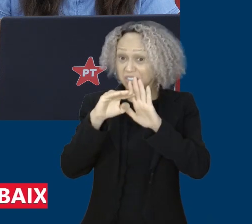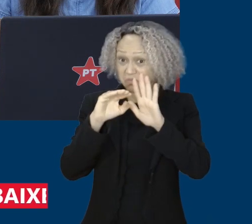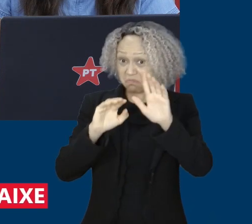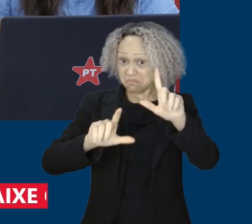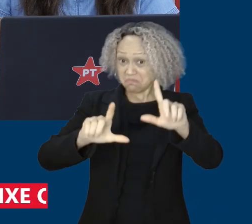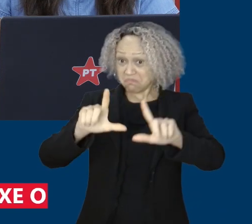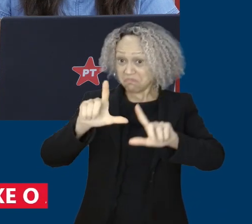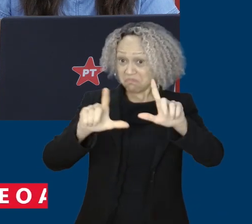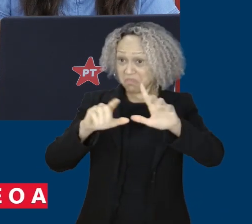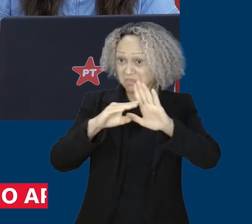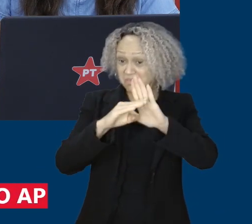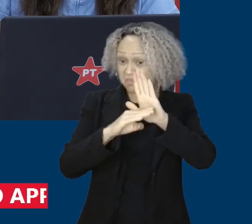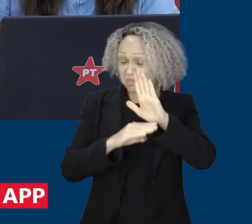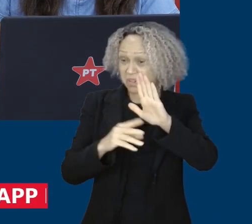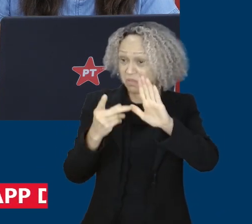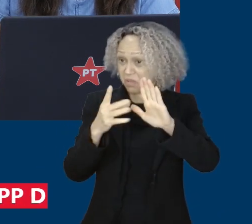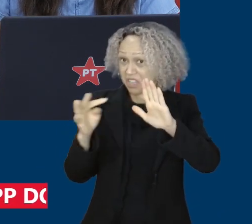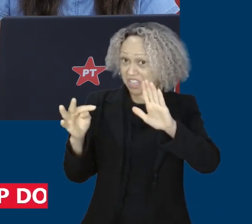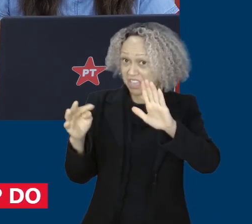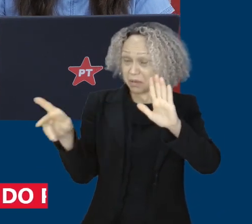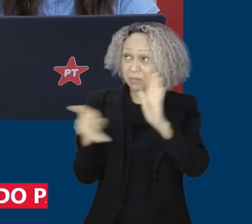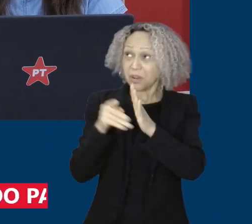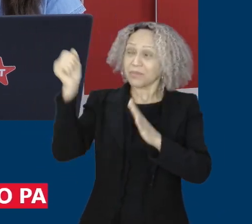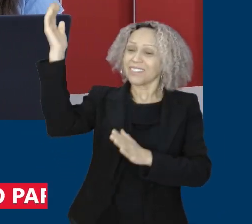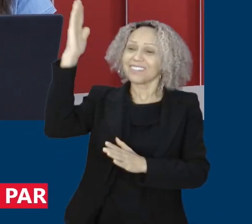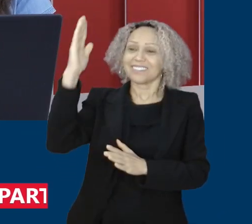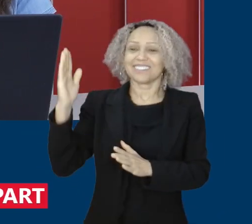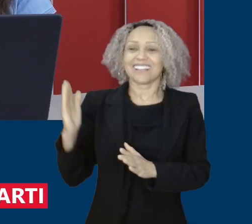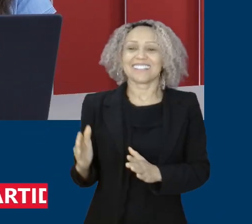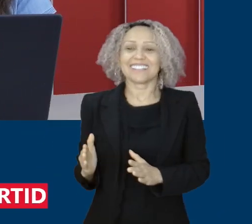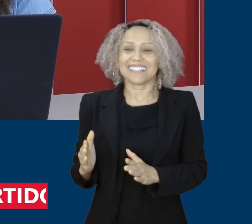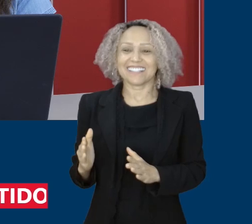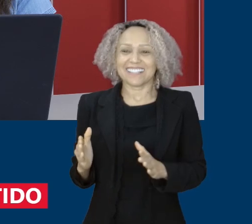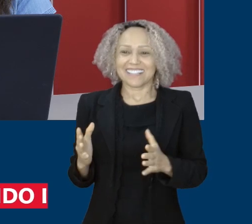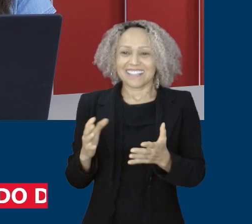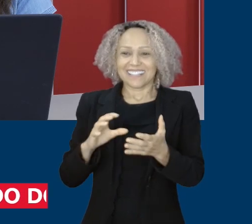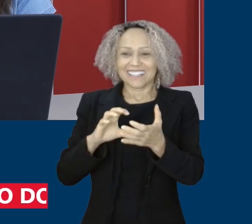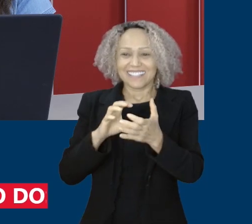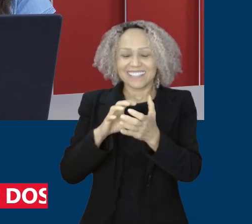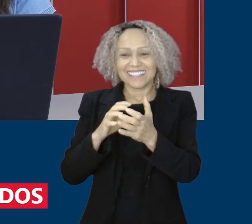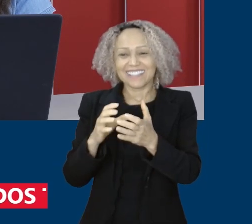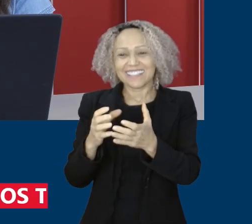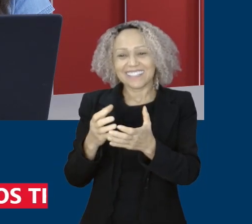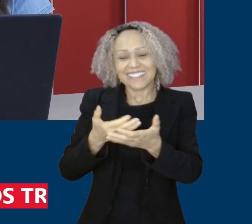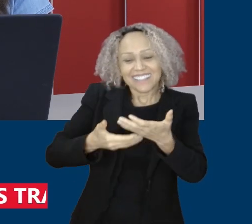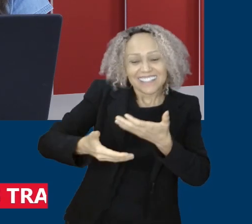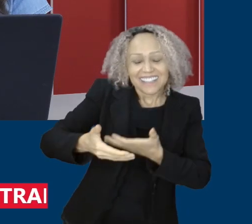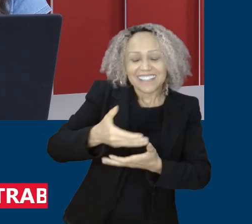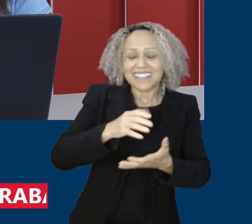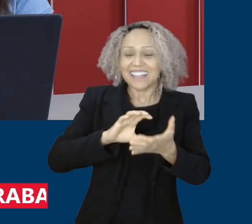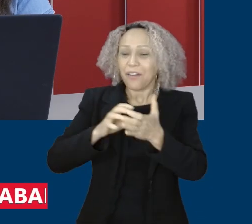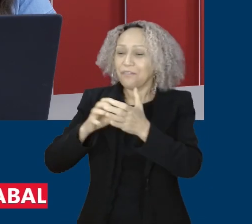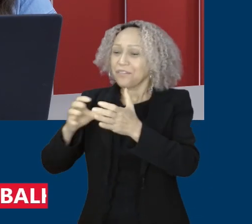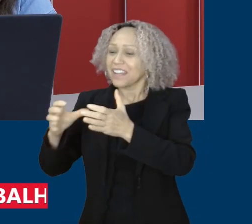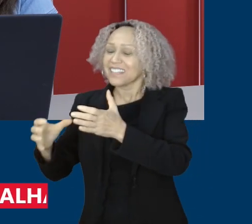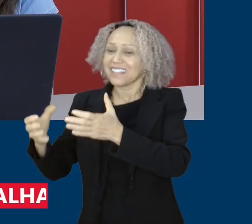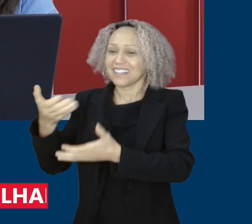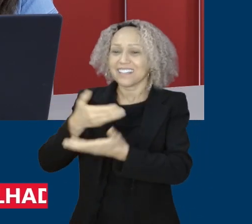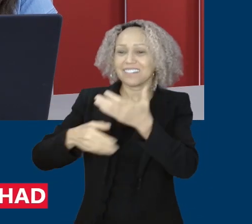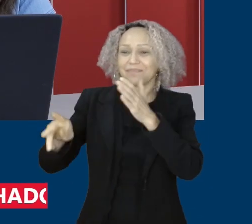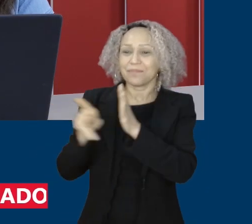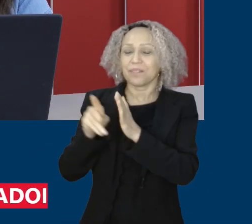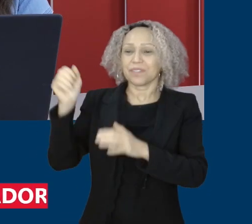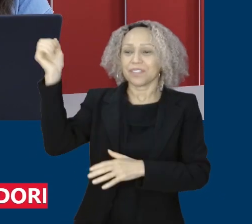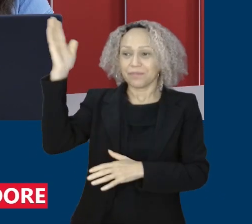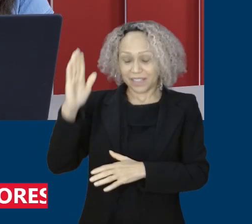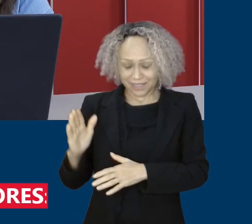o programa do Brasil, da Frente Ampla Brasil. Tudo ótimo por aqui também, senador. E